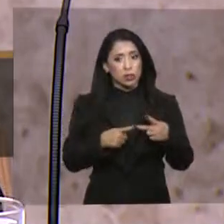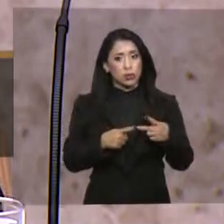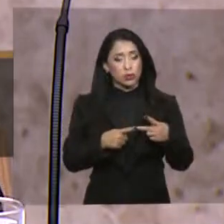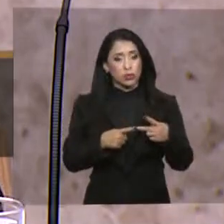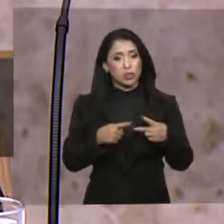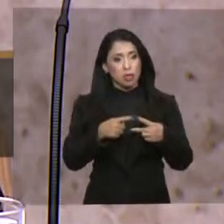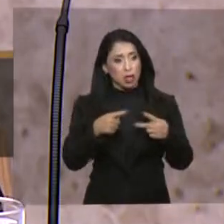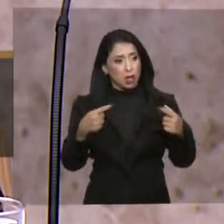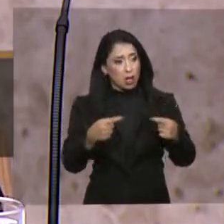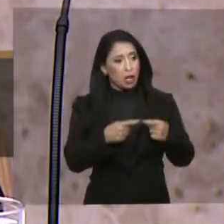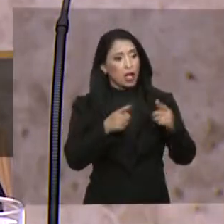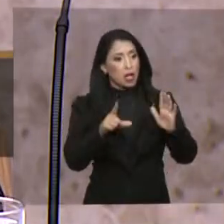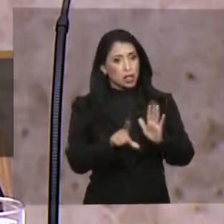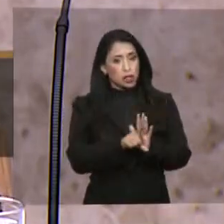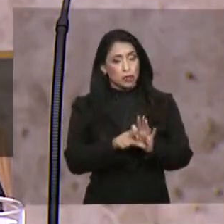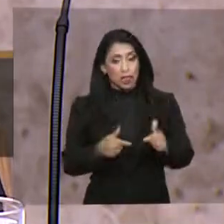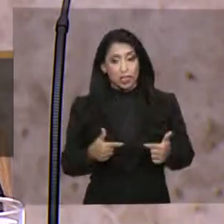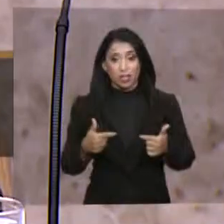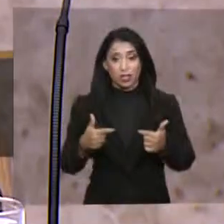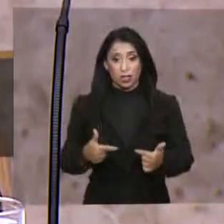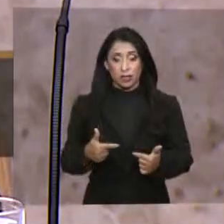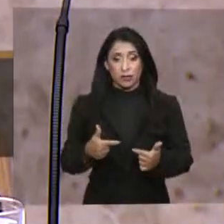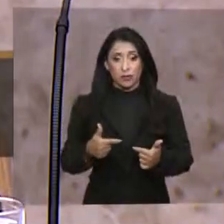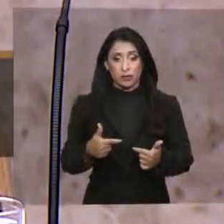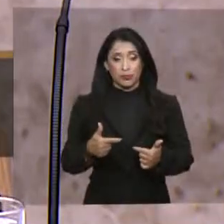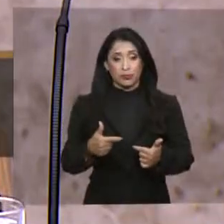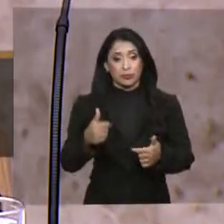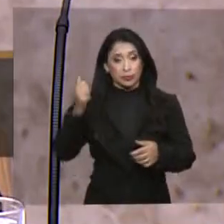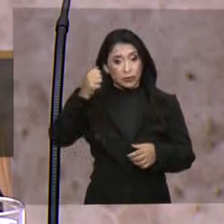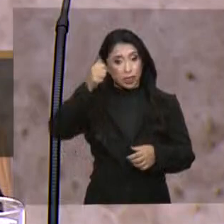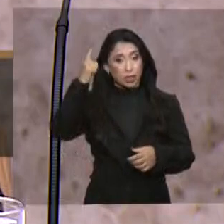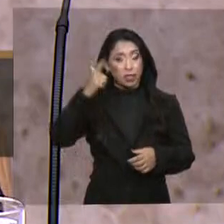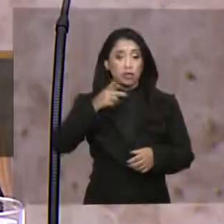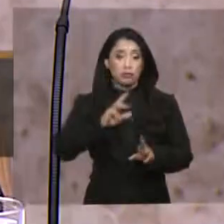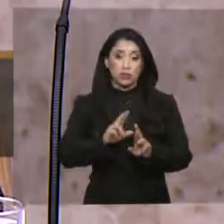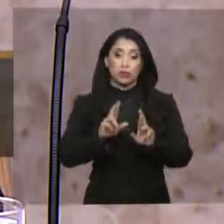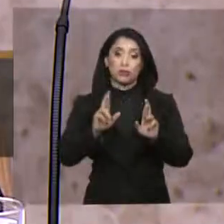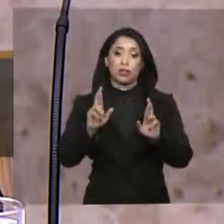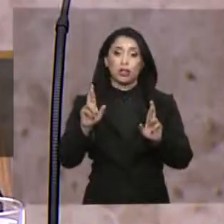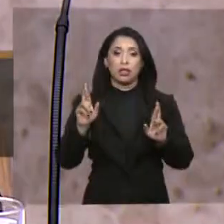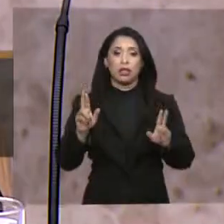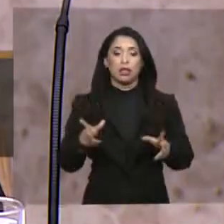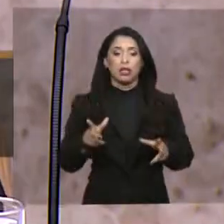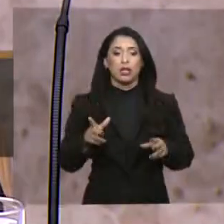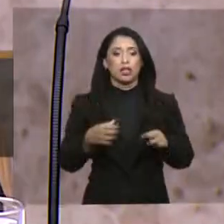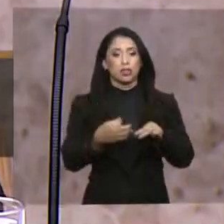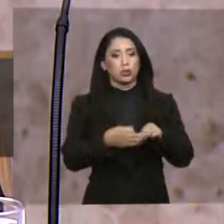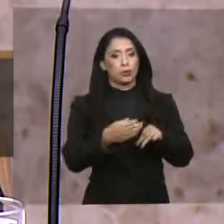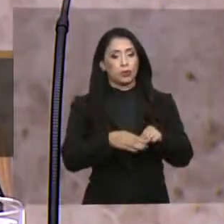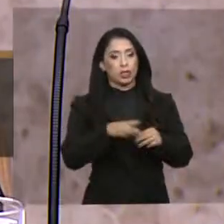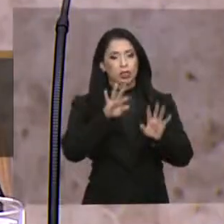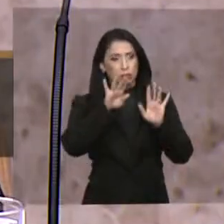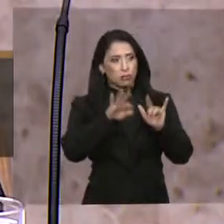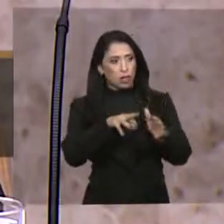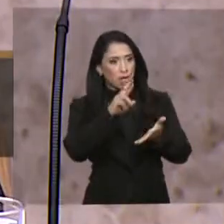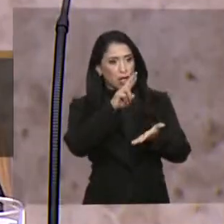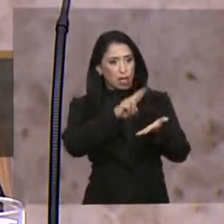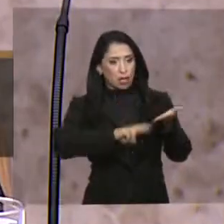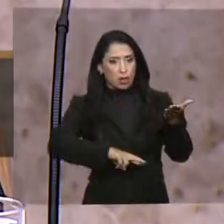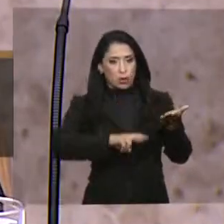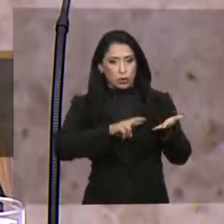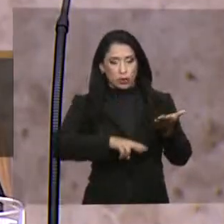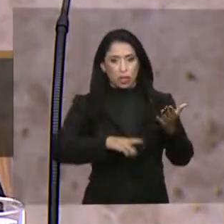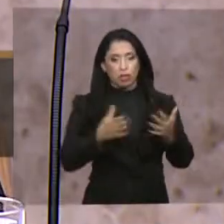A legitimidade ativa. Presidente, se apenas permite, ele entendeu de uma forma diversa da do eminente revisor. Não, mas eu até